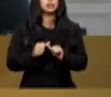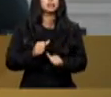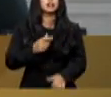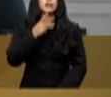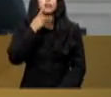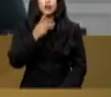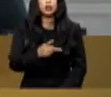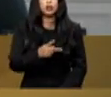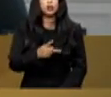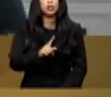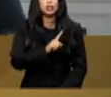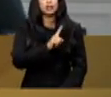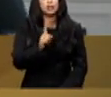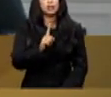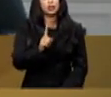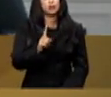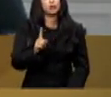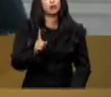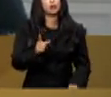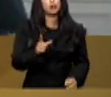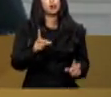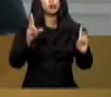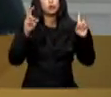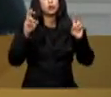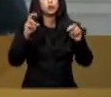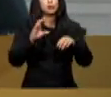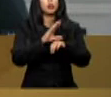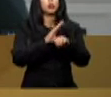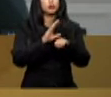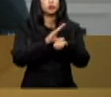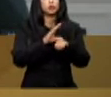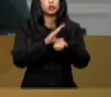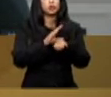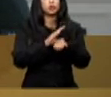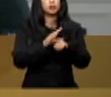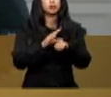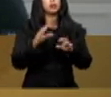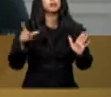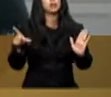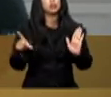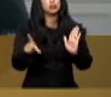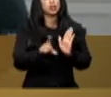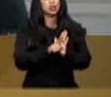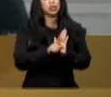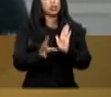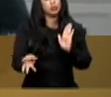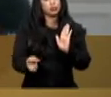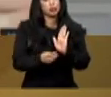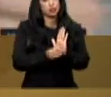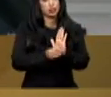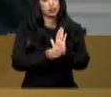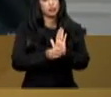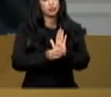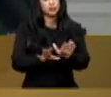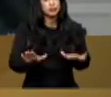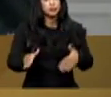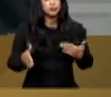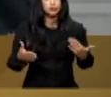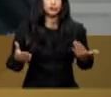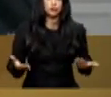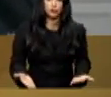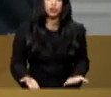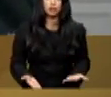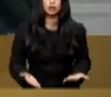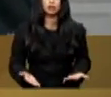não versam sobre matéria constitucionalmente reservada à legislação complementar. Além disso,